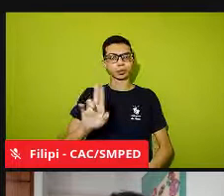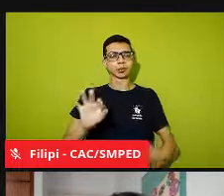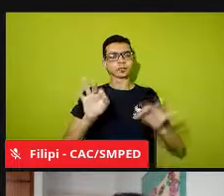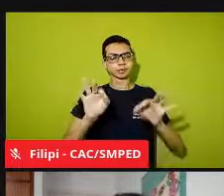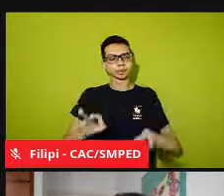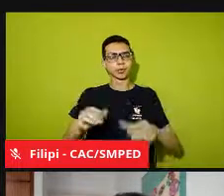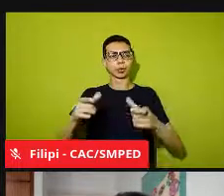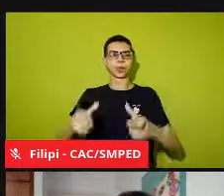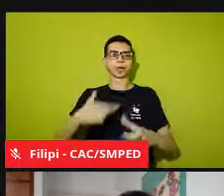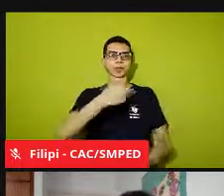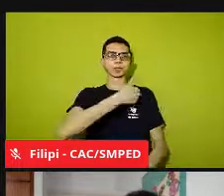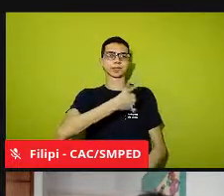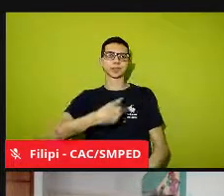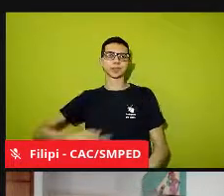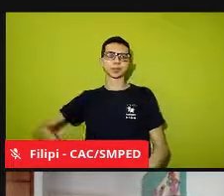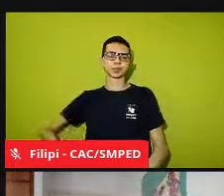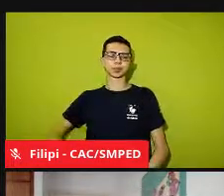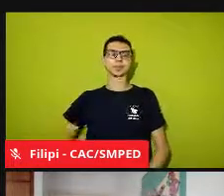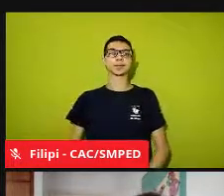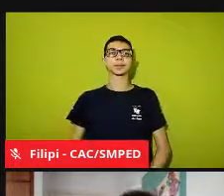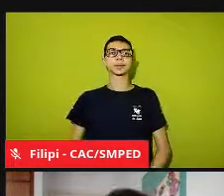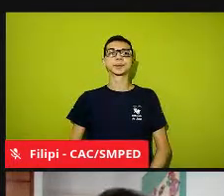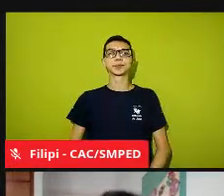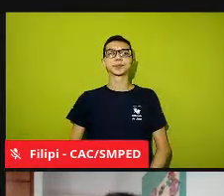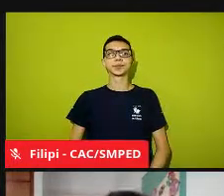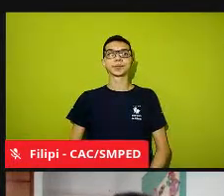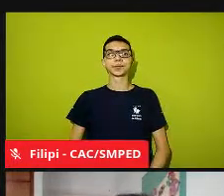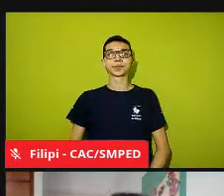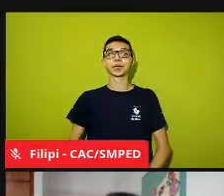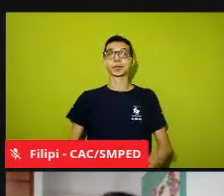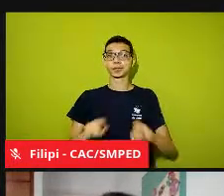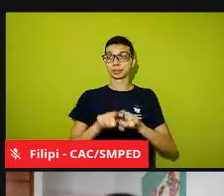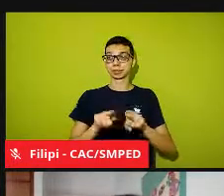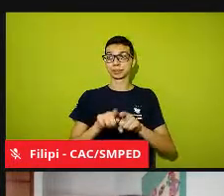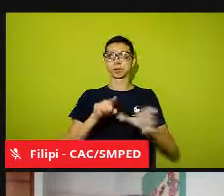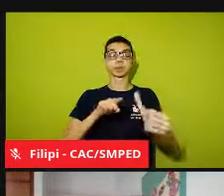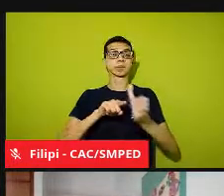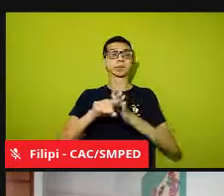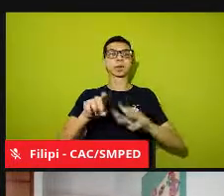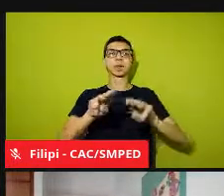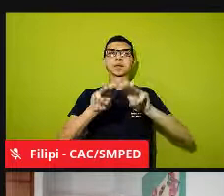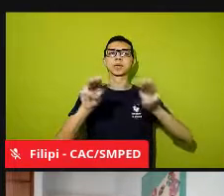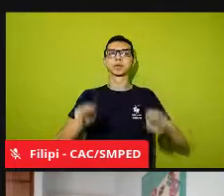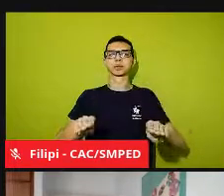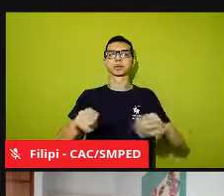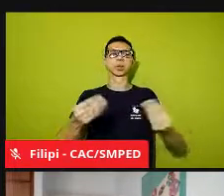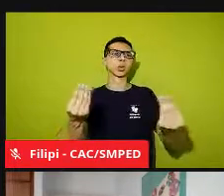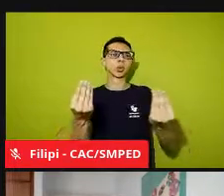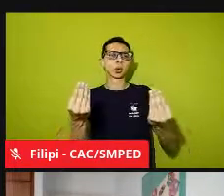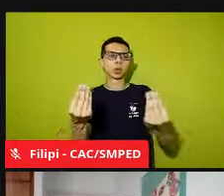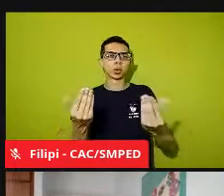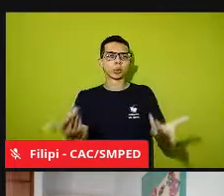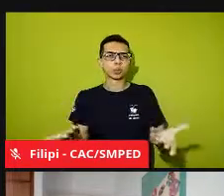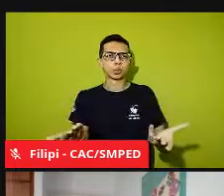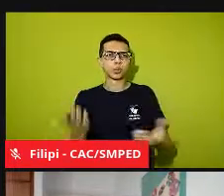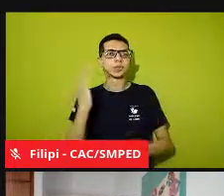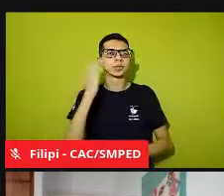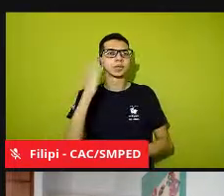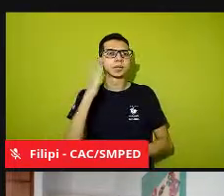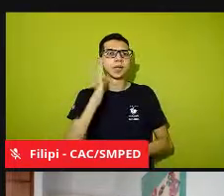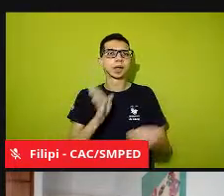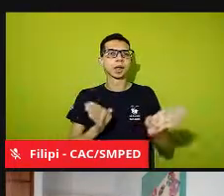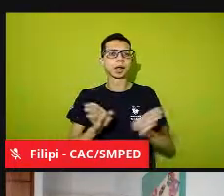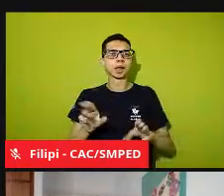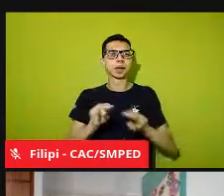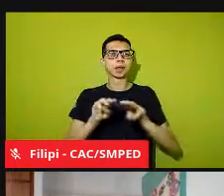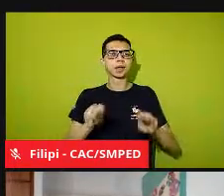né? E aí, a outra pergunta, né, e nos museus, né, como a gente pode tratar a acessibilidade nas instituições de